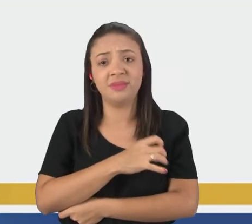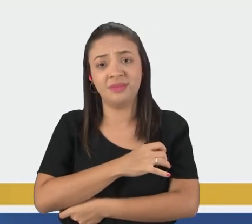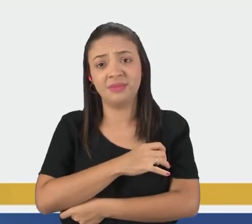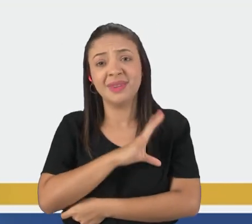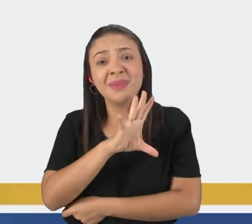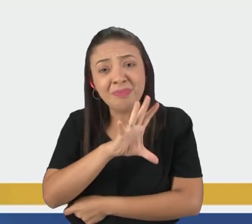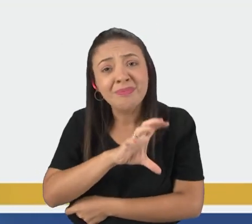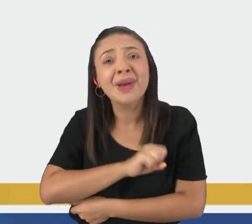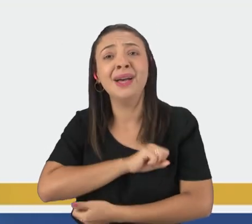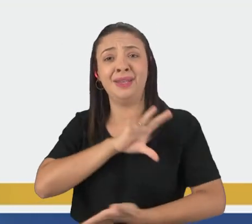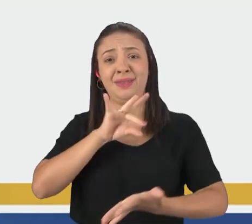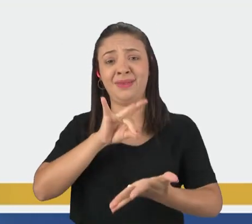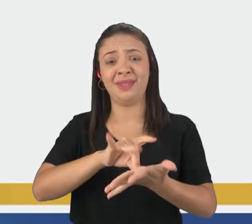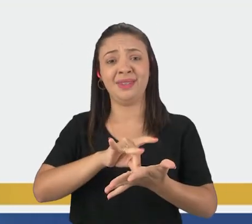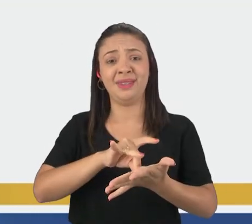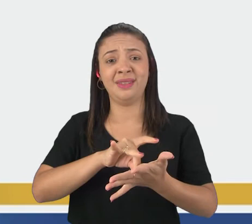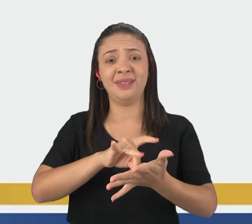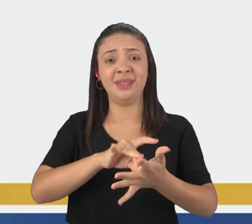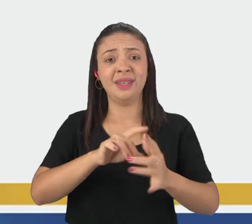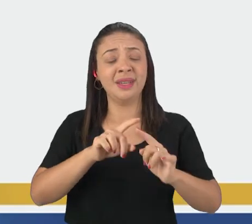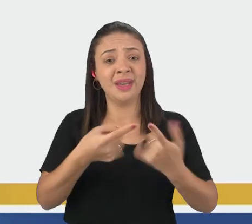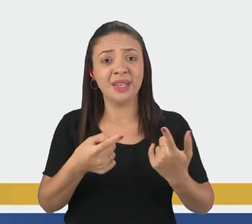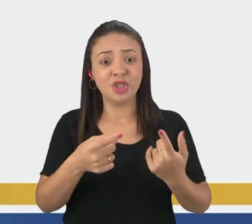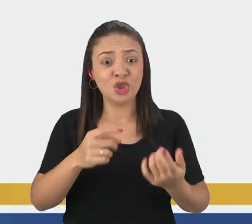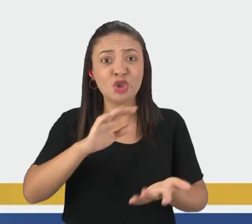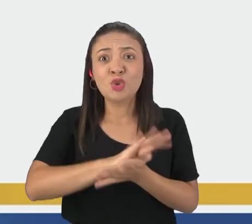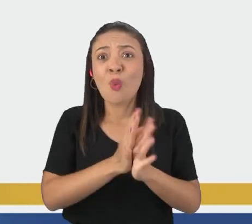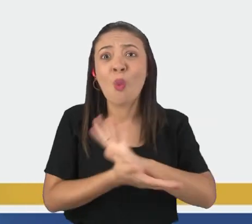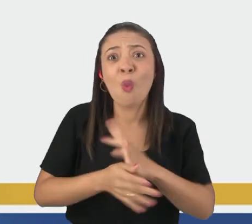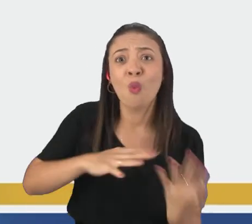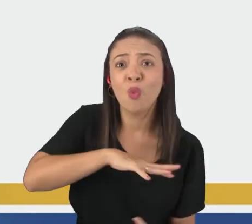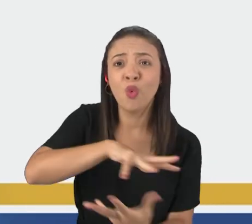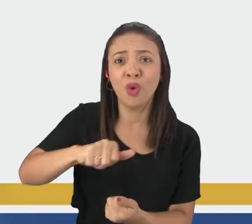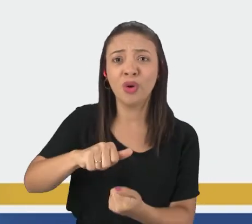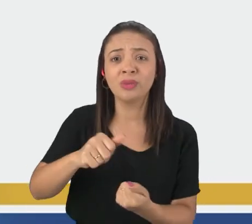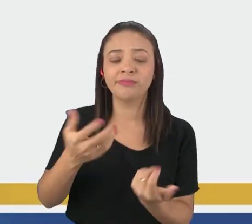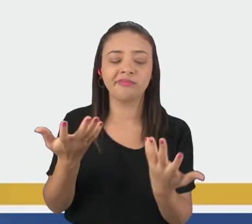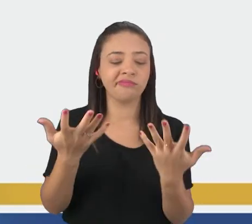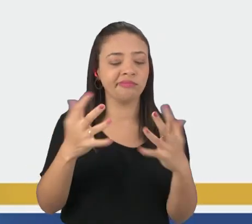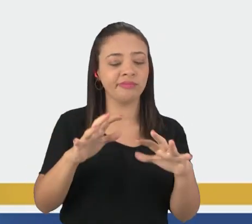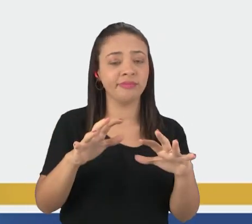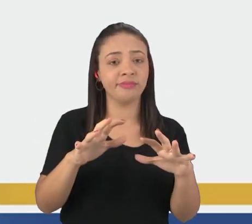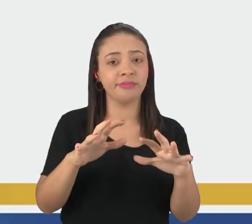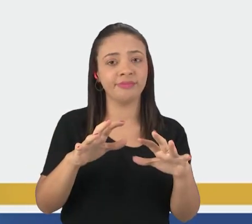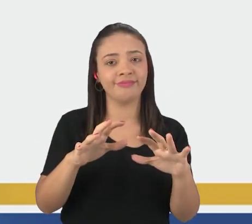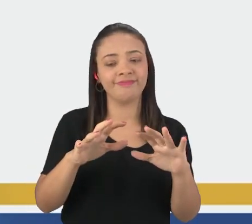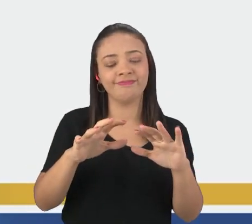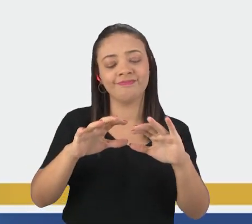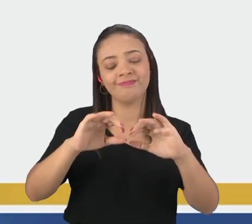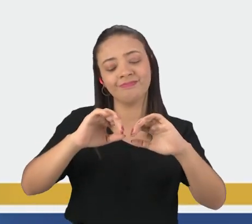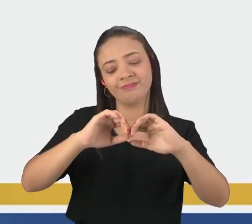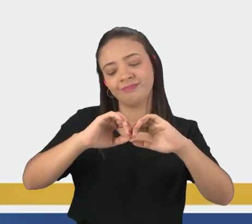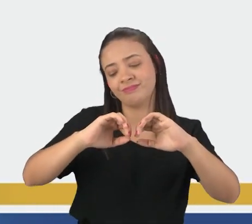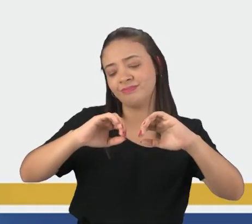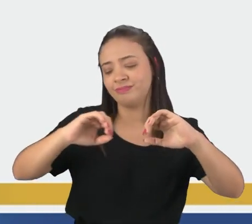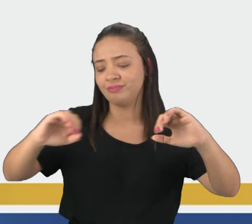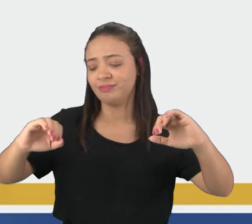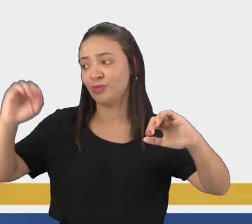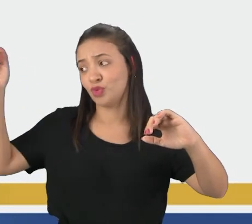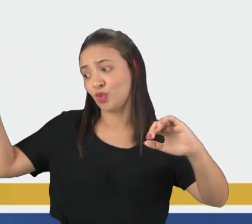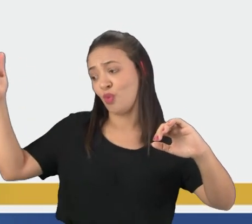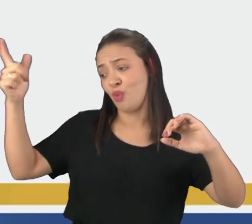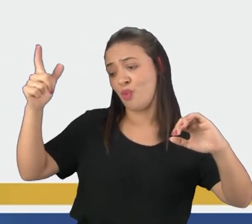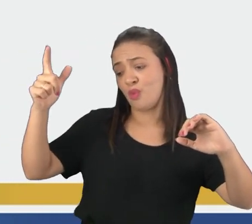Amava muito a lua, mas não queria destruir o mundo. Separaram-se. O sol para um